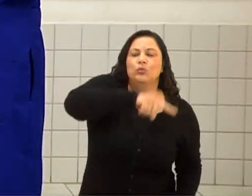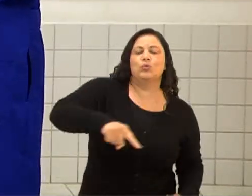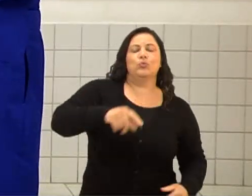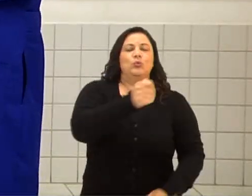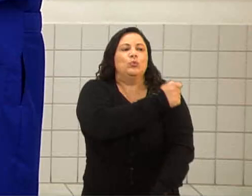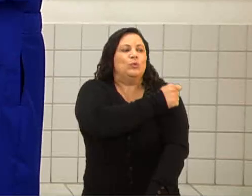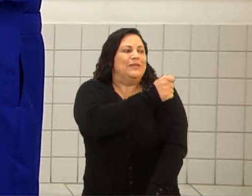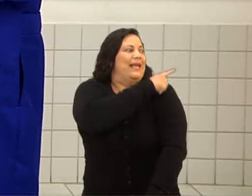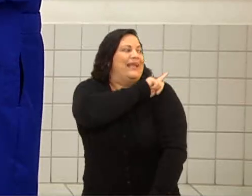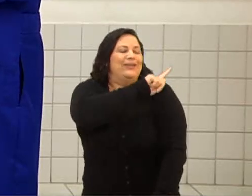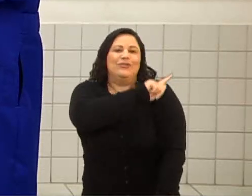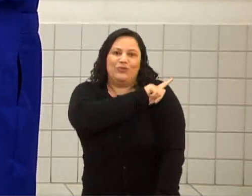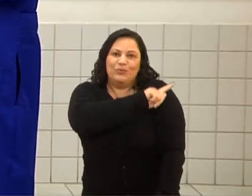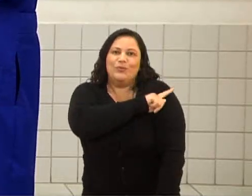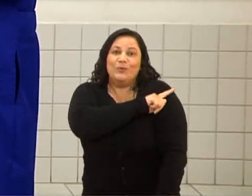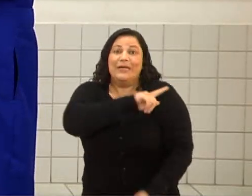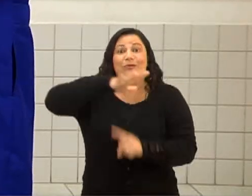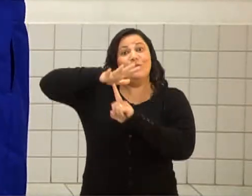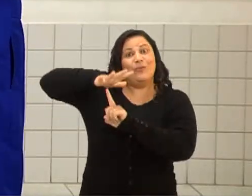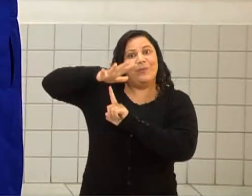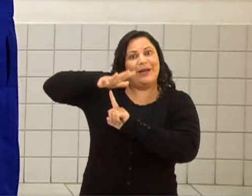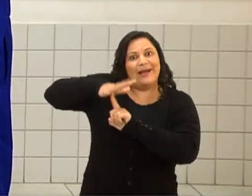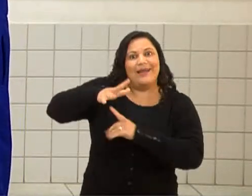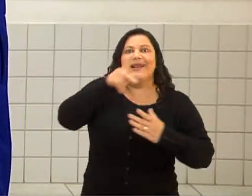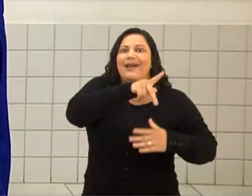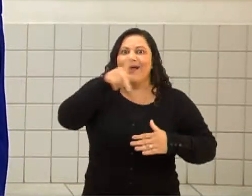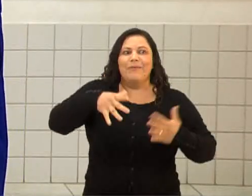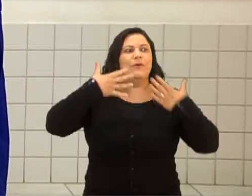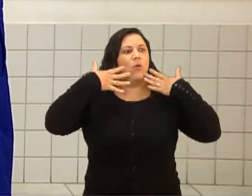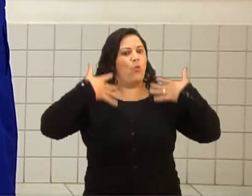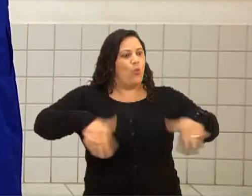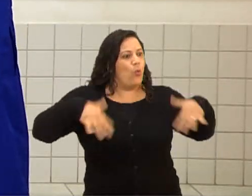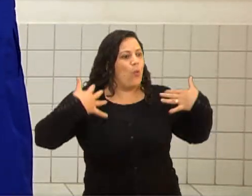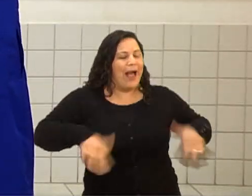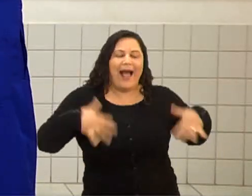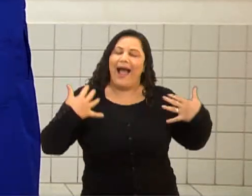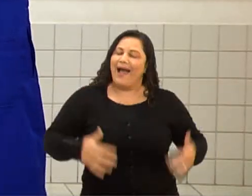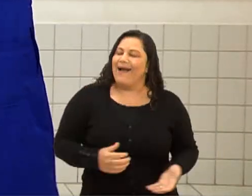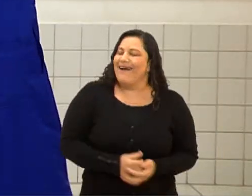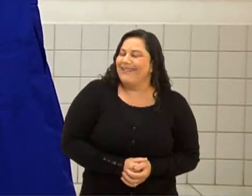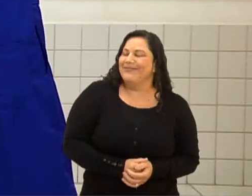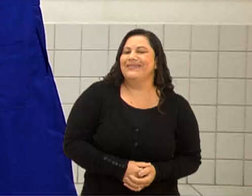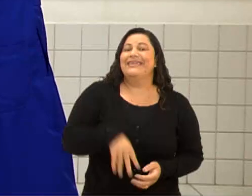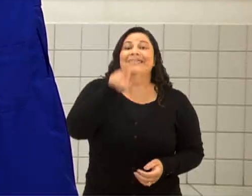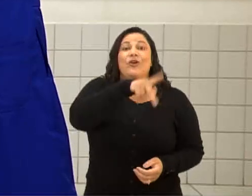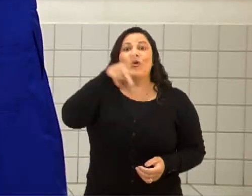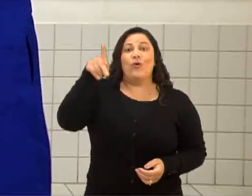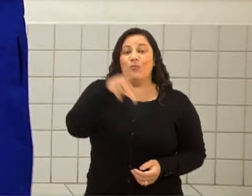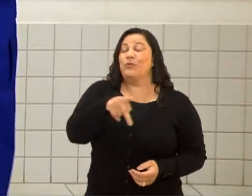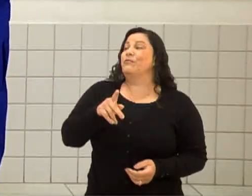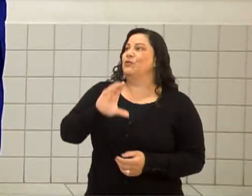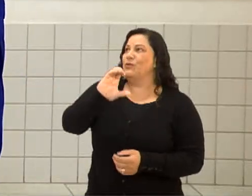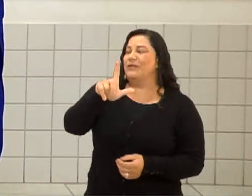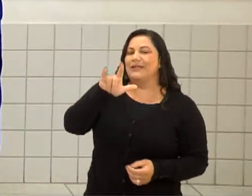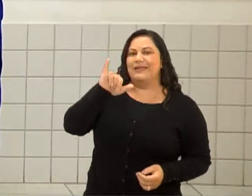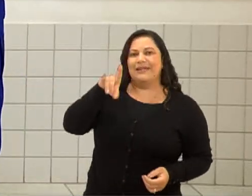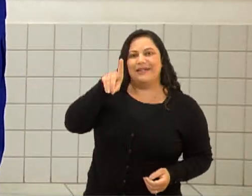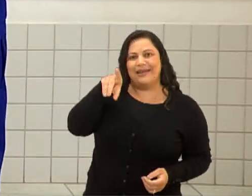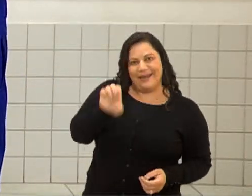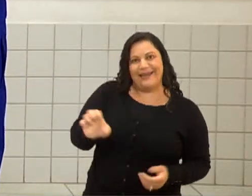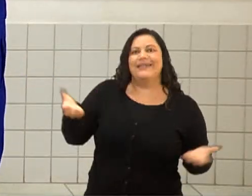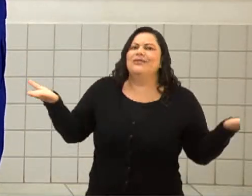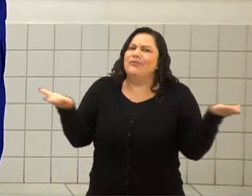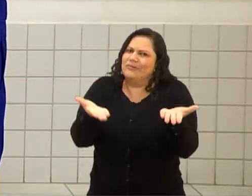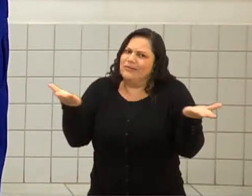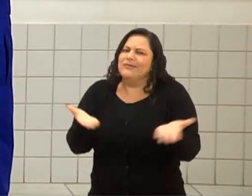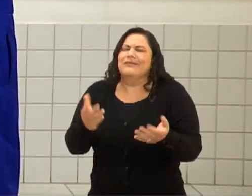do Paraná, professora Rosa. Veja só, né? Então, gente, eu sou a professora Cleide, eu já estou com vocês aqui há um